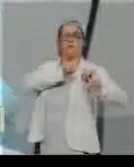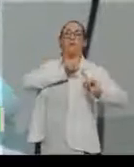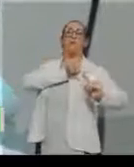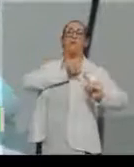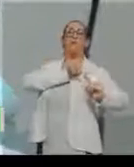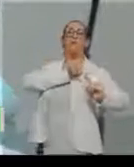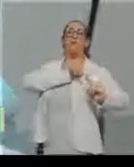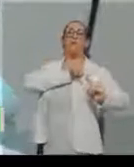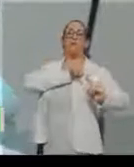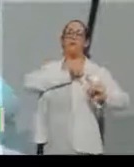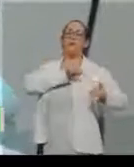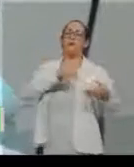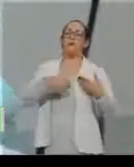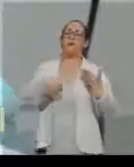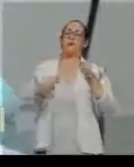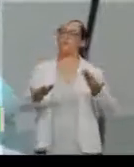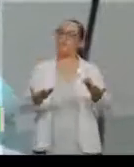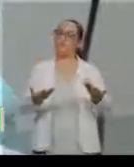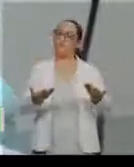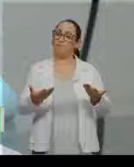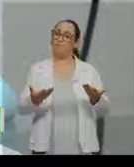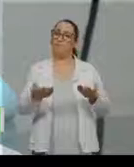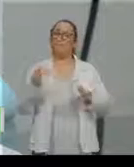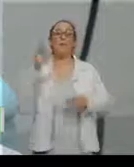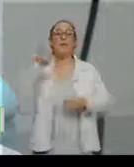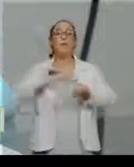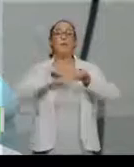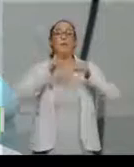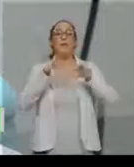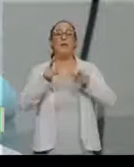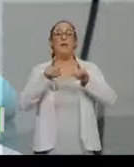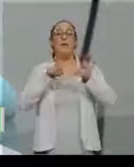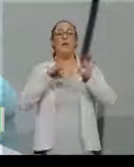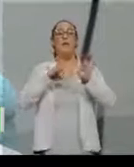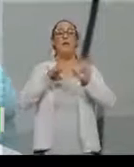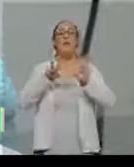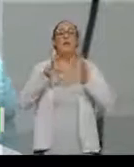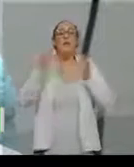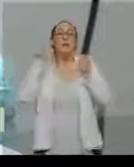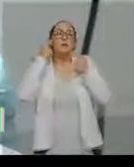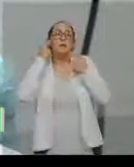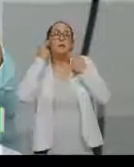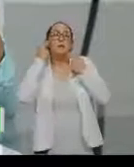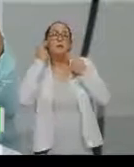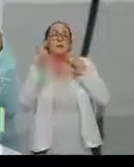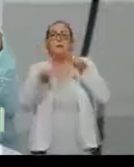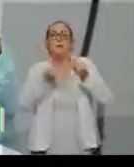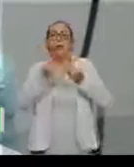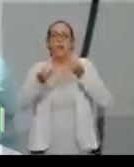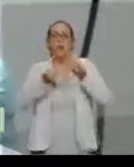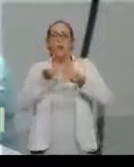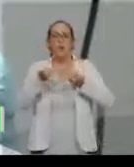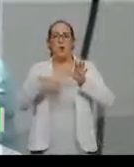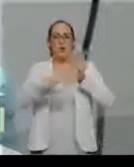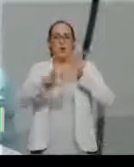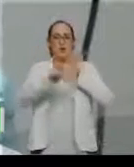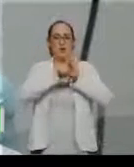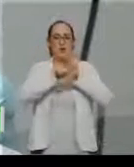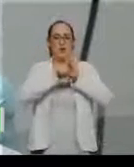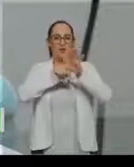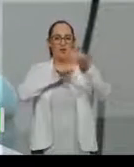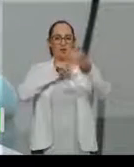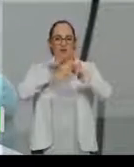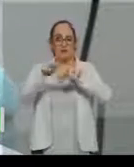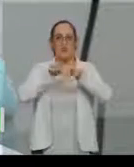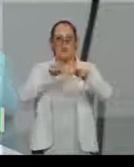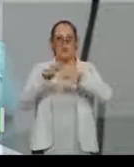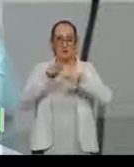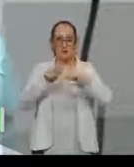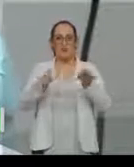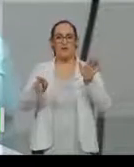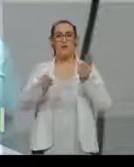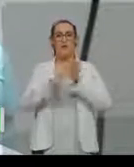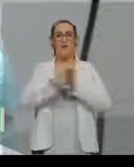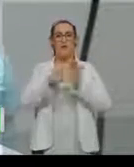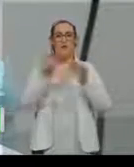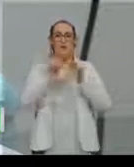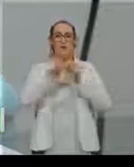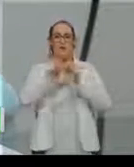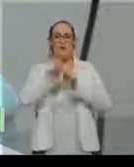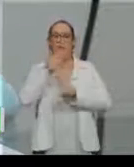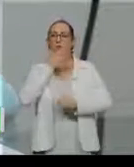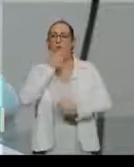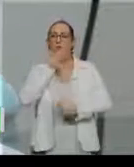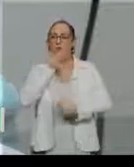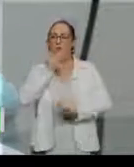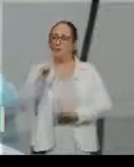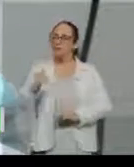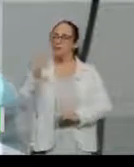perseguiam. Mas com relação às leis trabalhistas, né, e aí a gente pode falar desse histórico que faz com que ele se torne esse grande líder, né, e faz